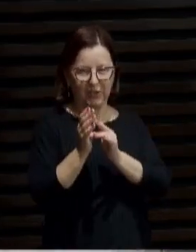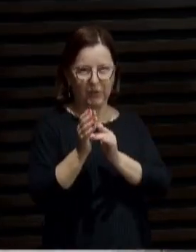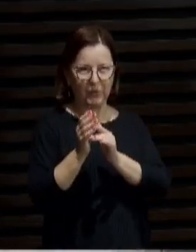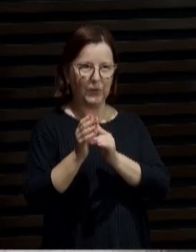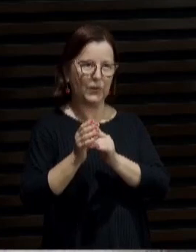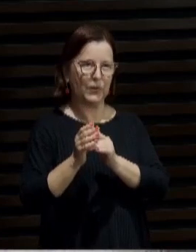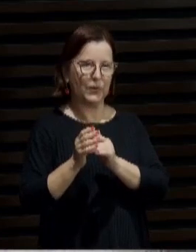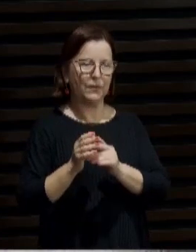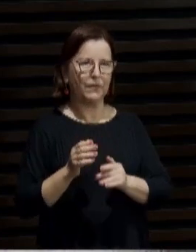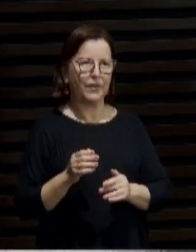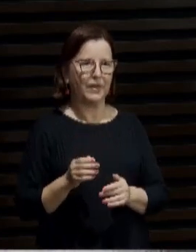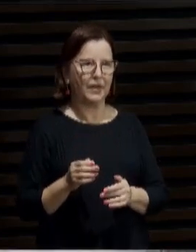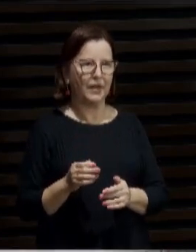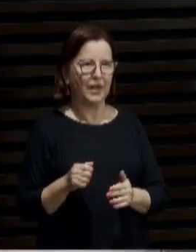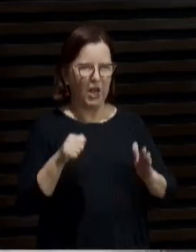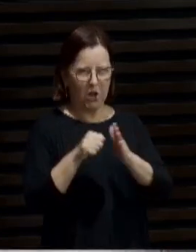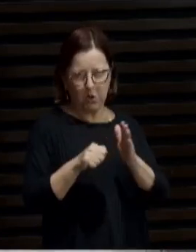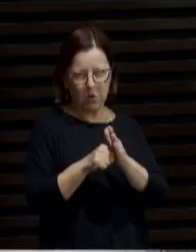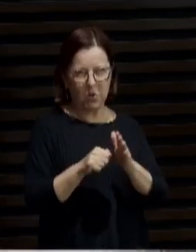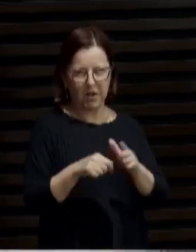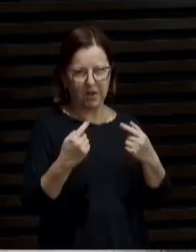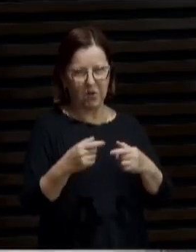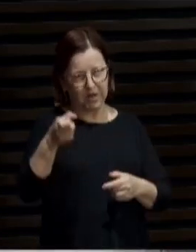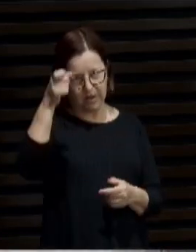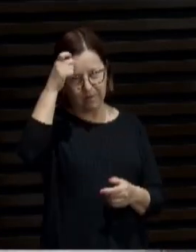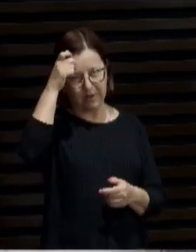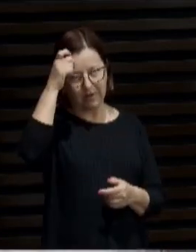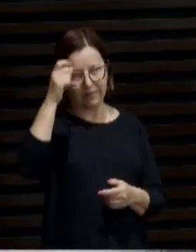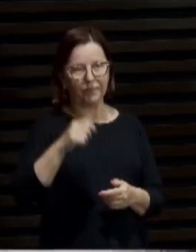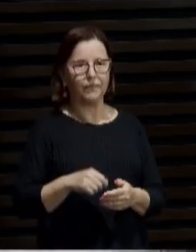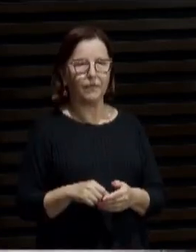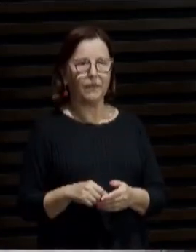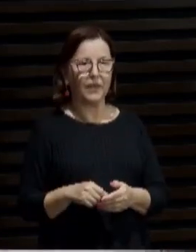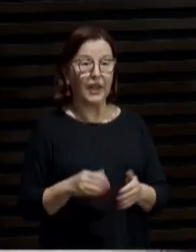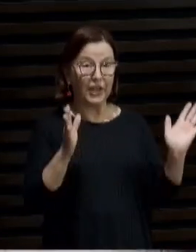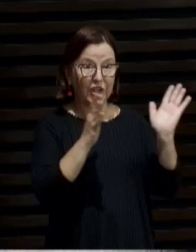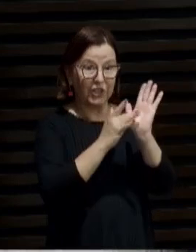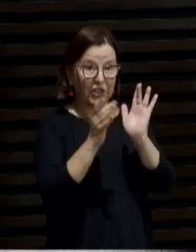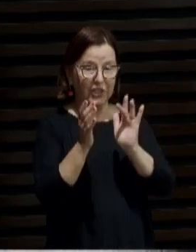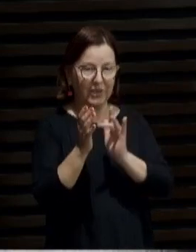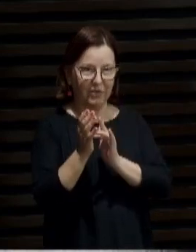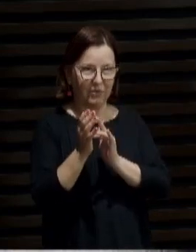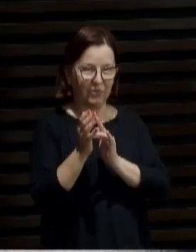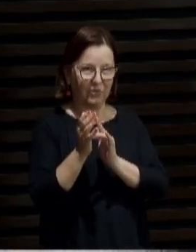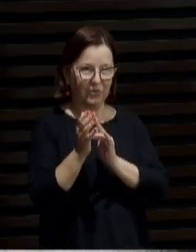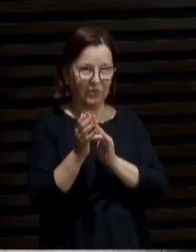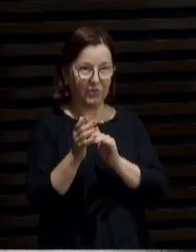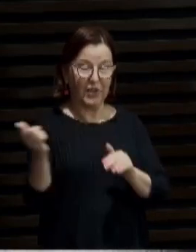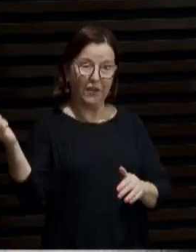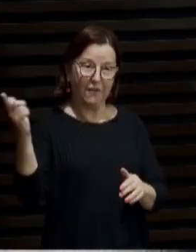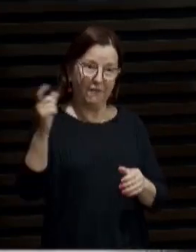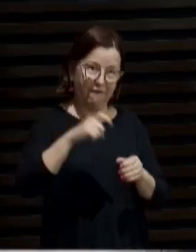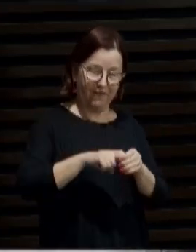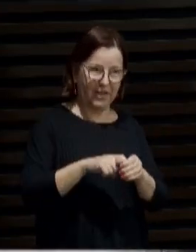essa aqui é a descrição da batalha do Armagedon. Quando Jesus ele retorna e ele vem com ele todos os santos. E